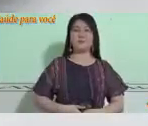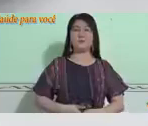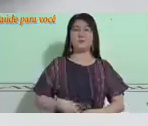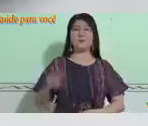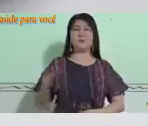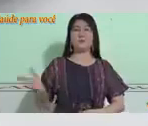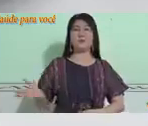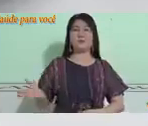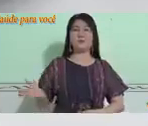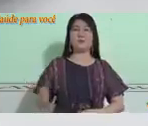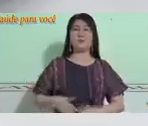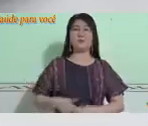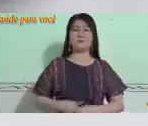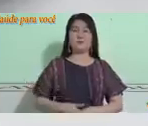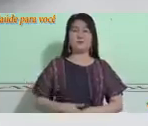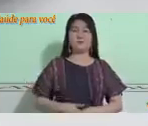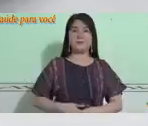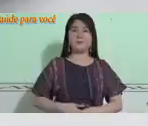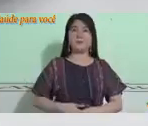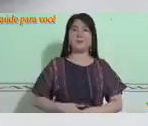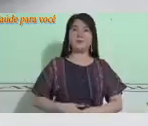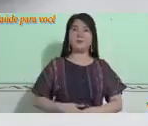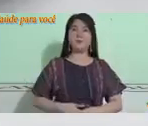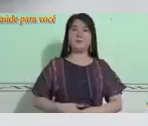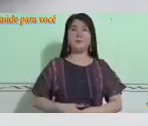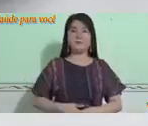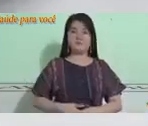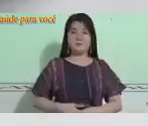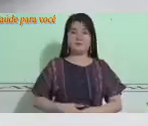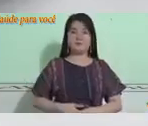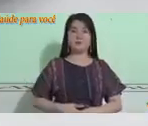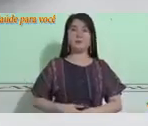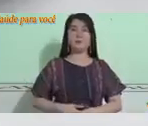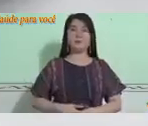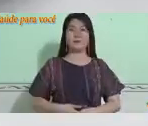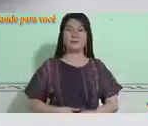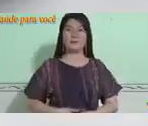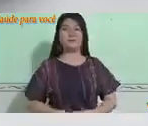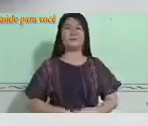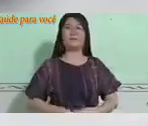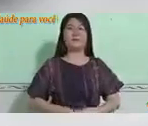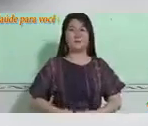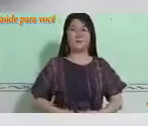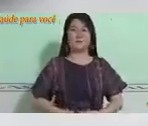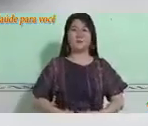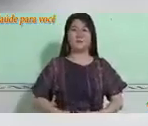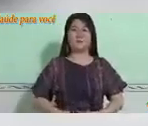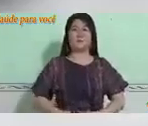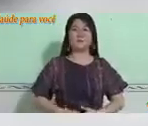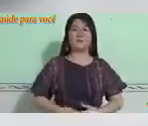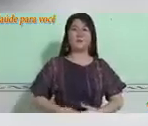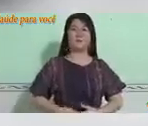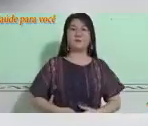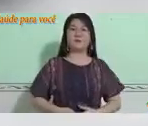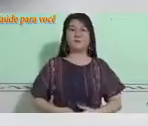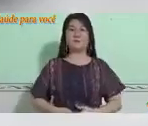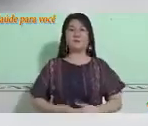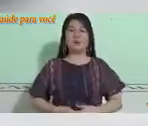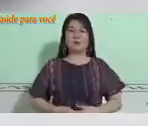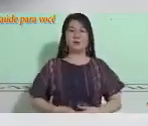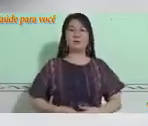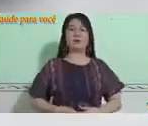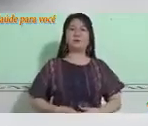É possível viver sem tireoide, os hormônios produzidos por este órgão podem ser substituídos por remédios